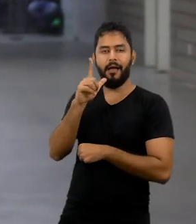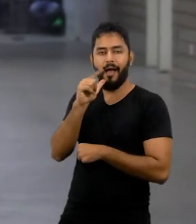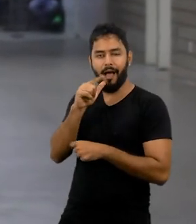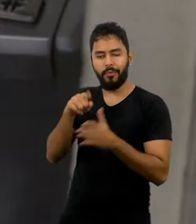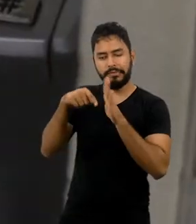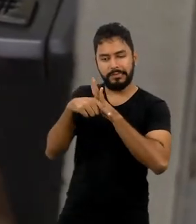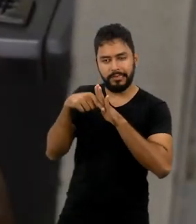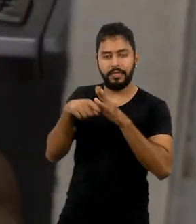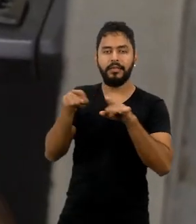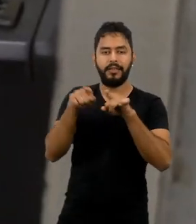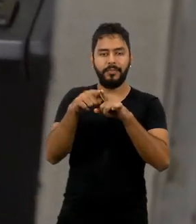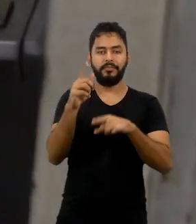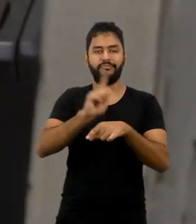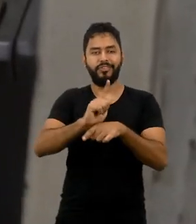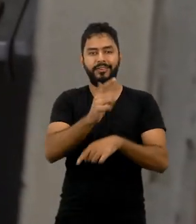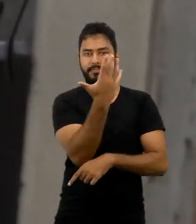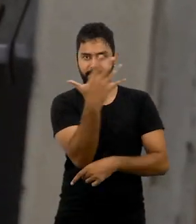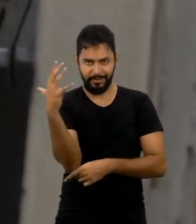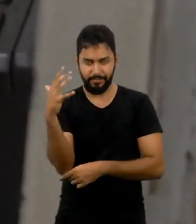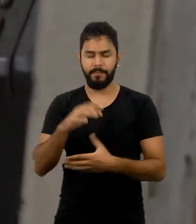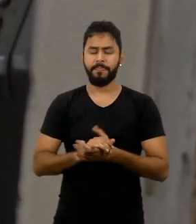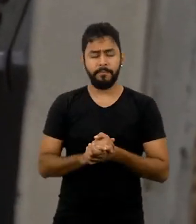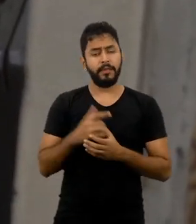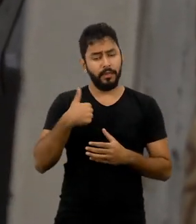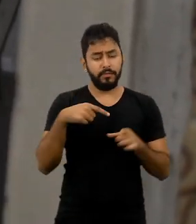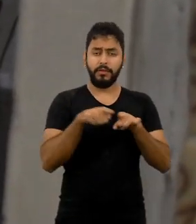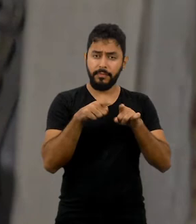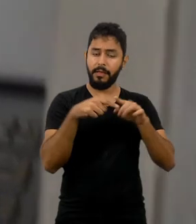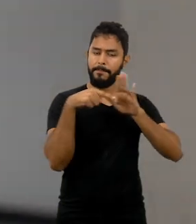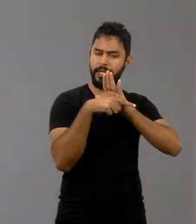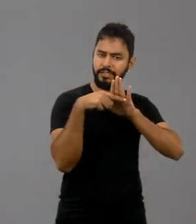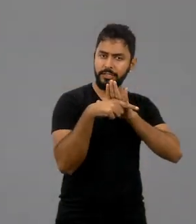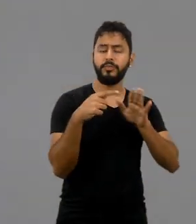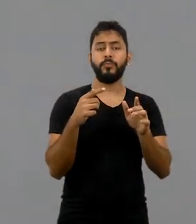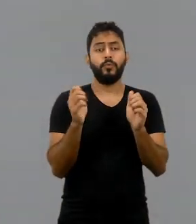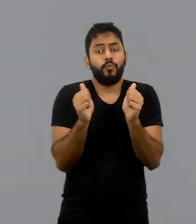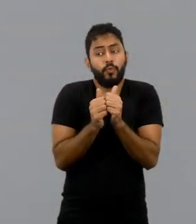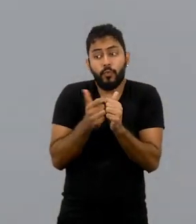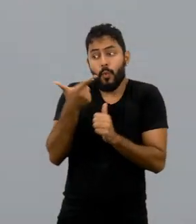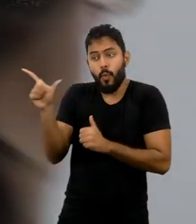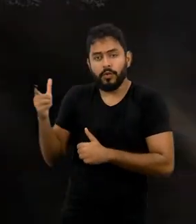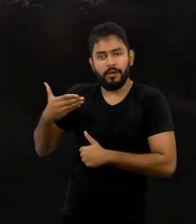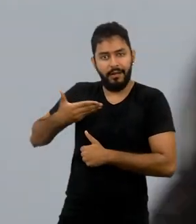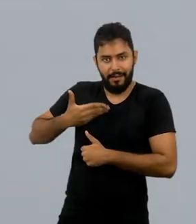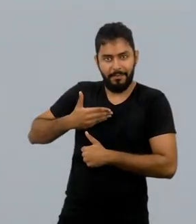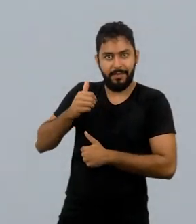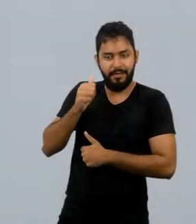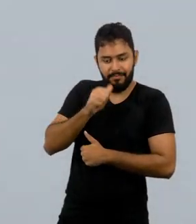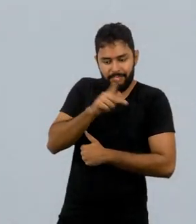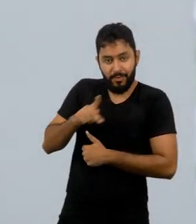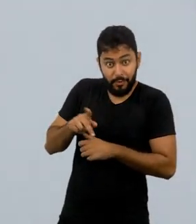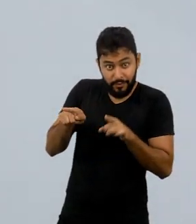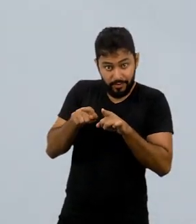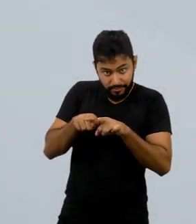eu também sou pesquisadora e junto com outras amigas, a gente conseguiu montar esse laboratório